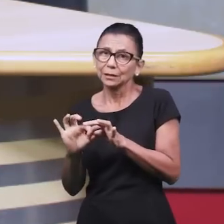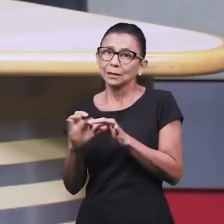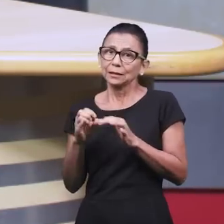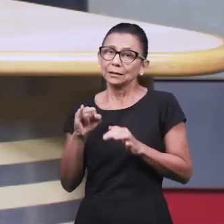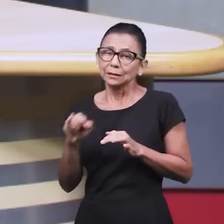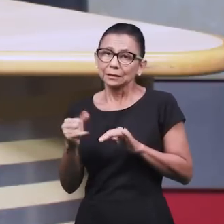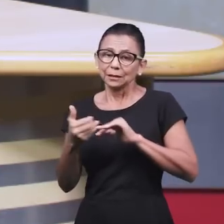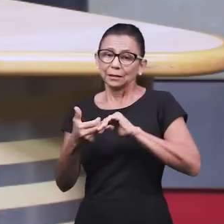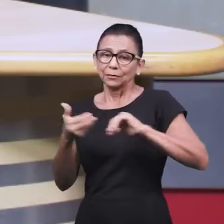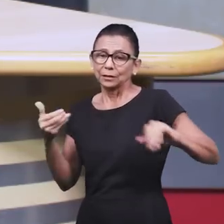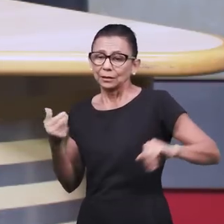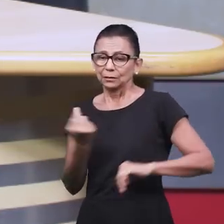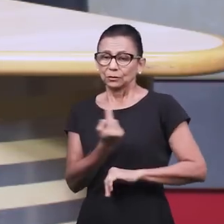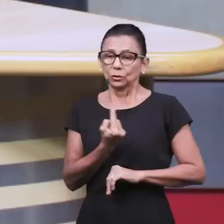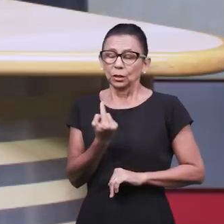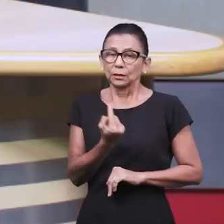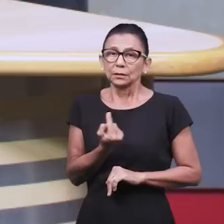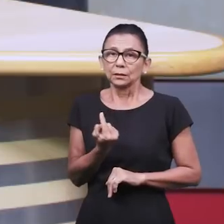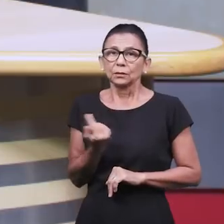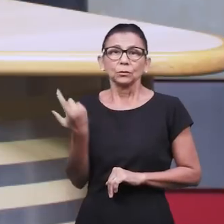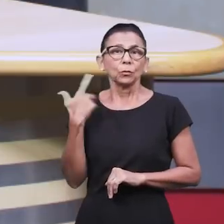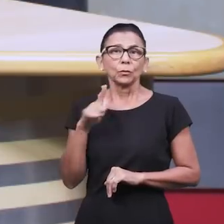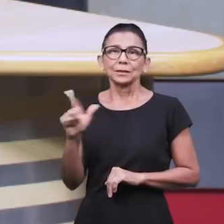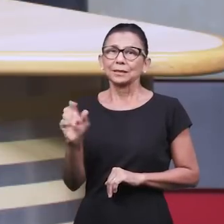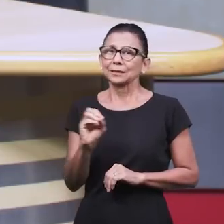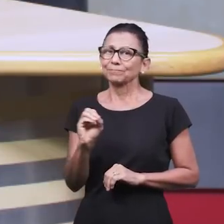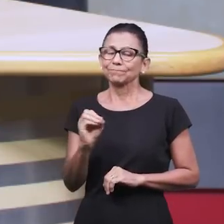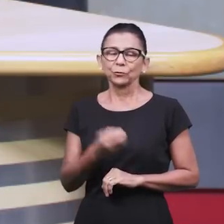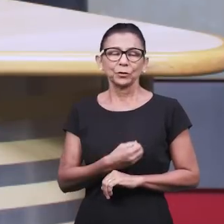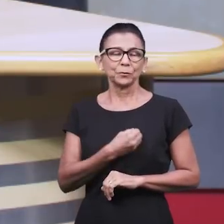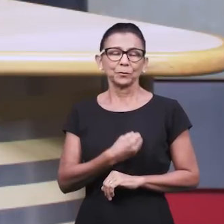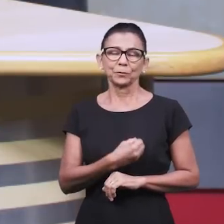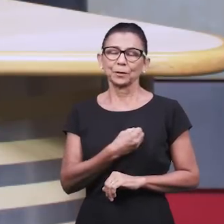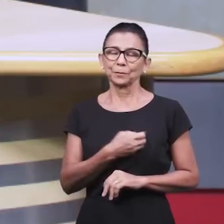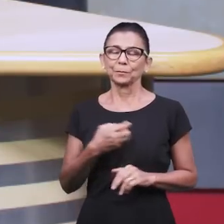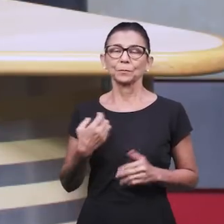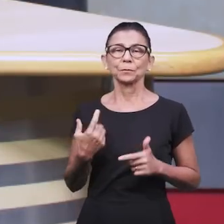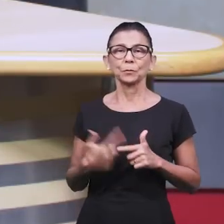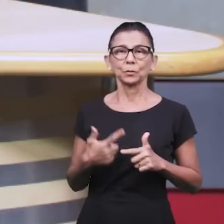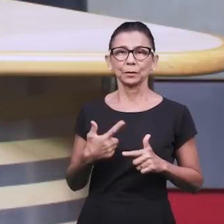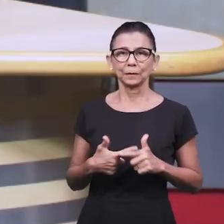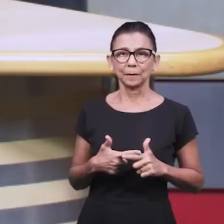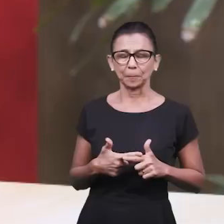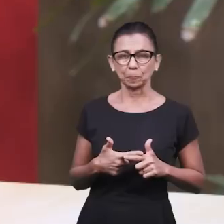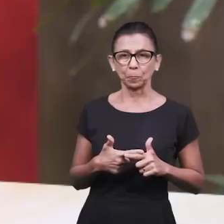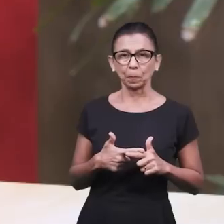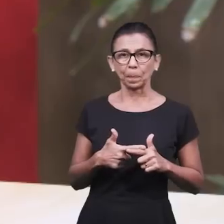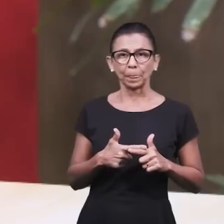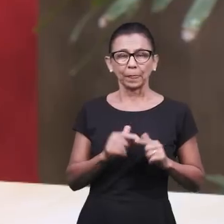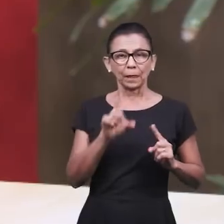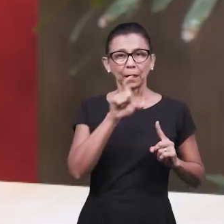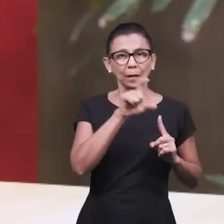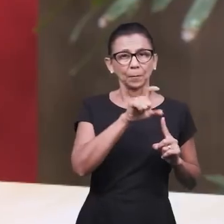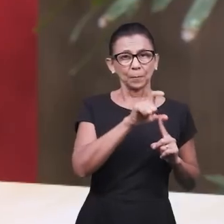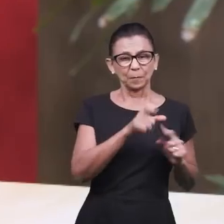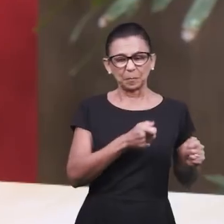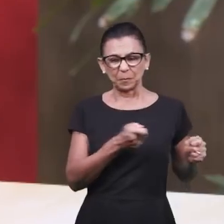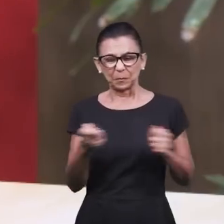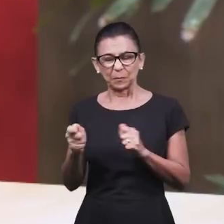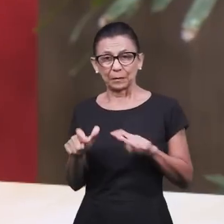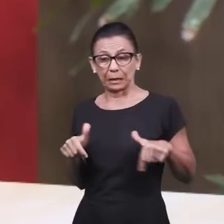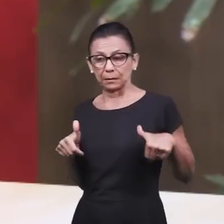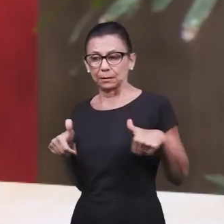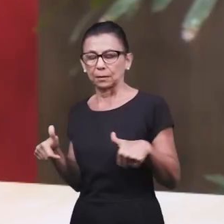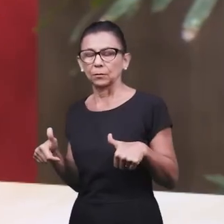condição de sobreviver de forma isolada. Porque, na verdade, toda a ação do adversário na